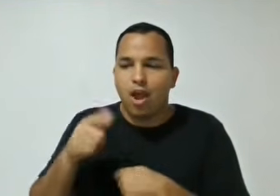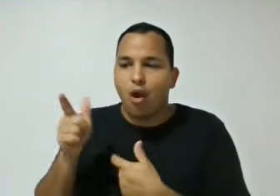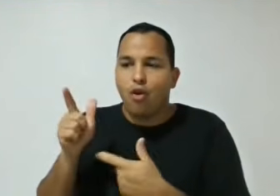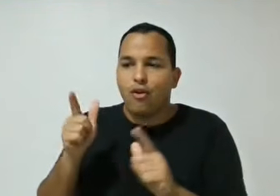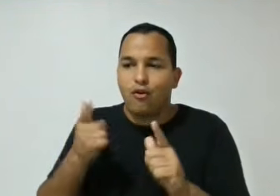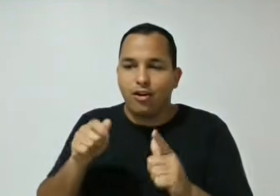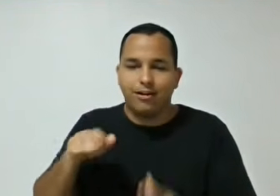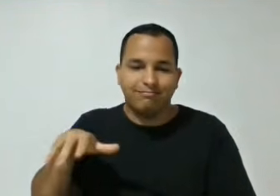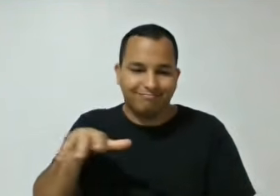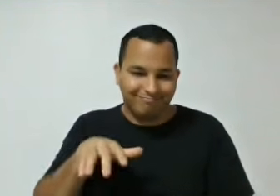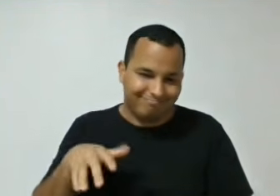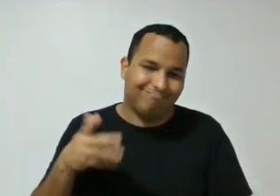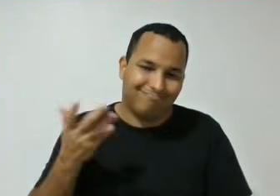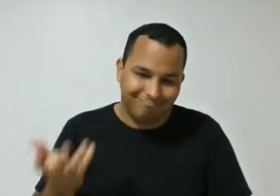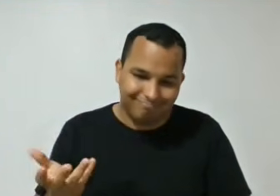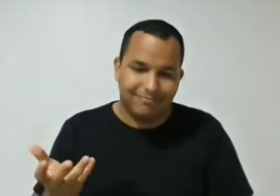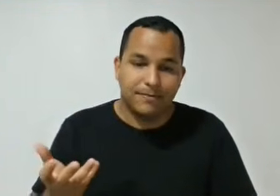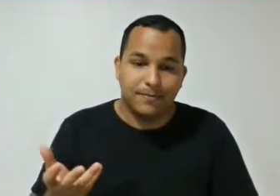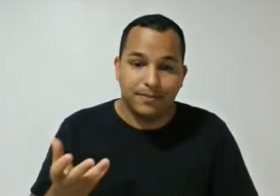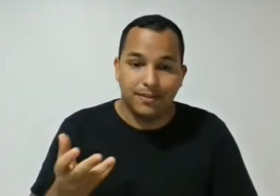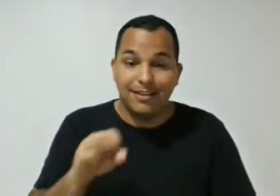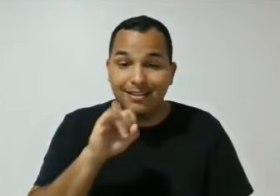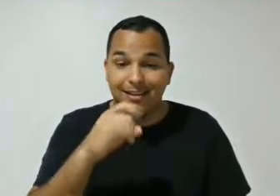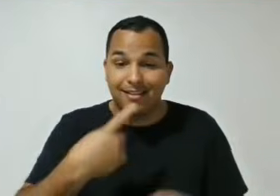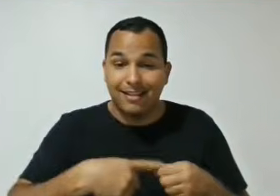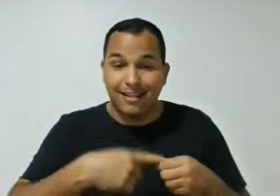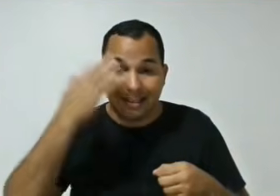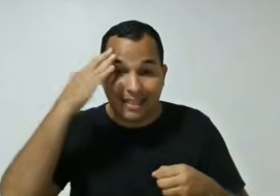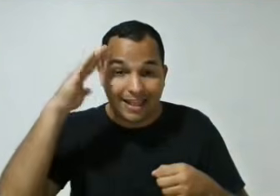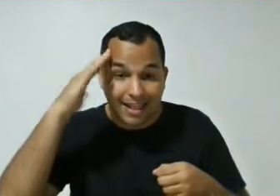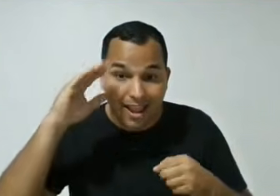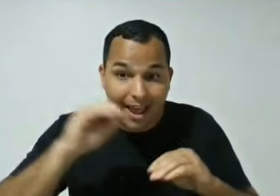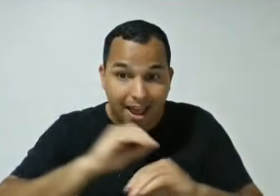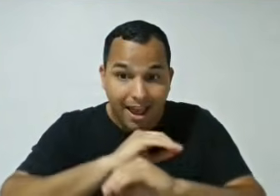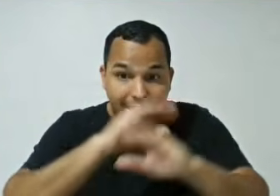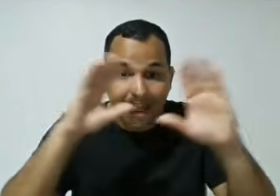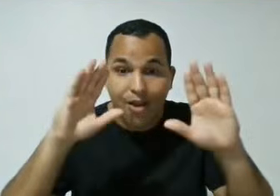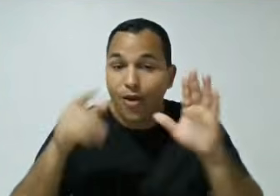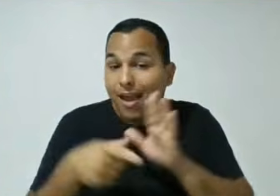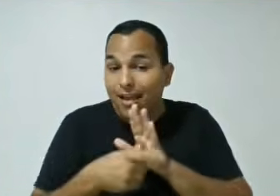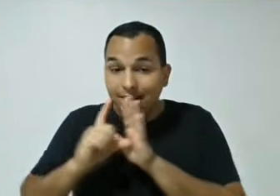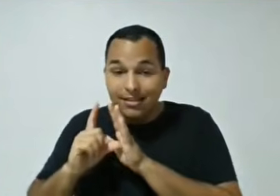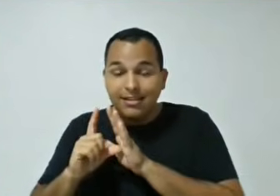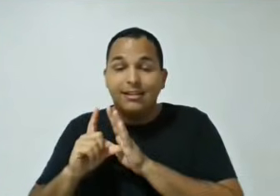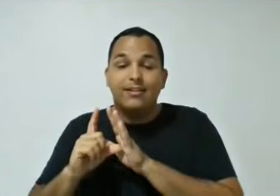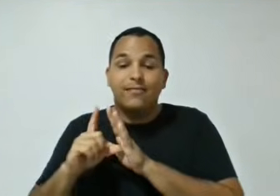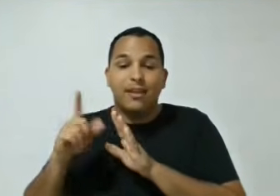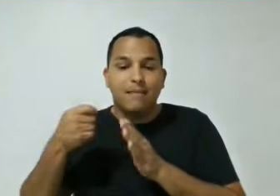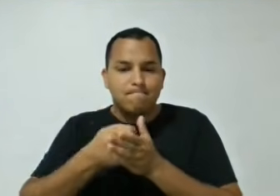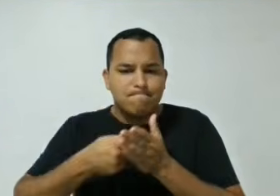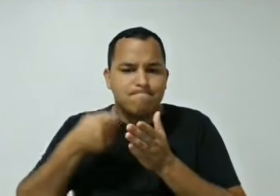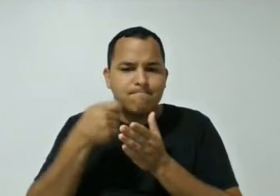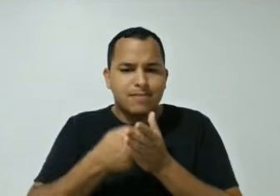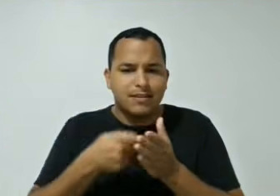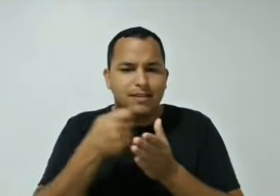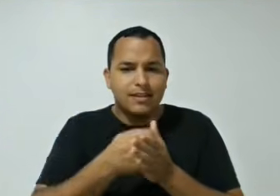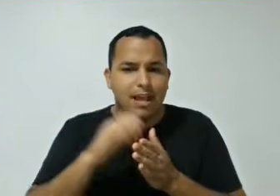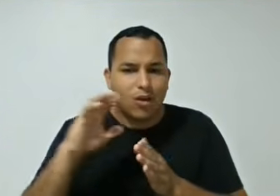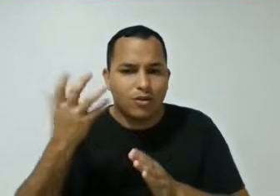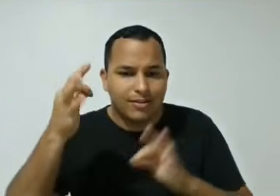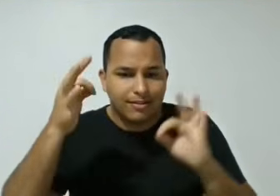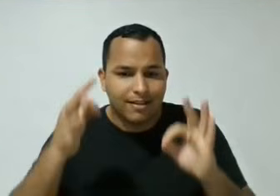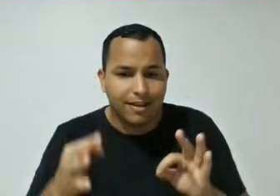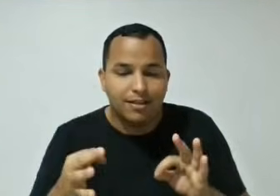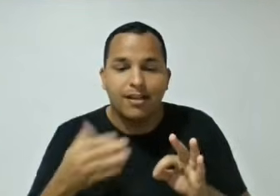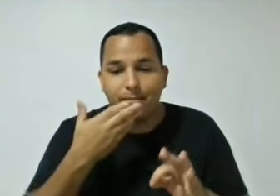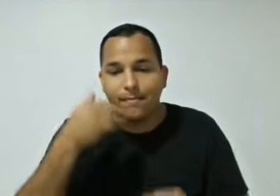Então, quanto antes a cidade entender isso e fizer a pressão para que isso se realize, melhor vai ser a